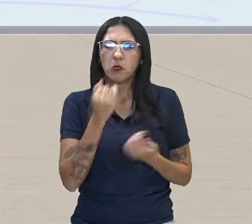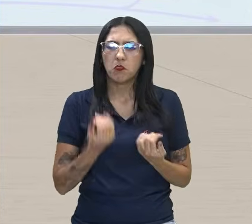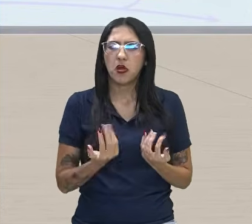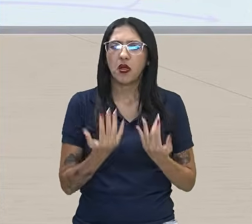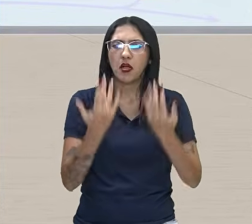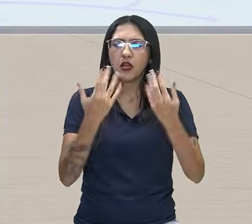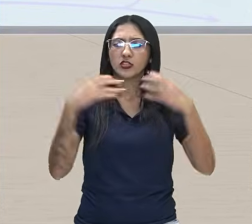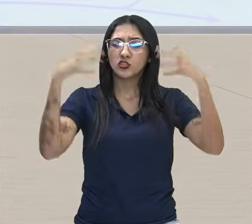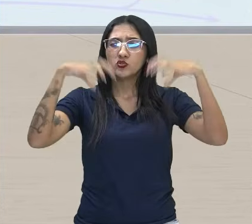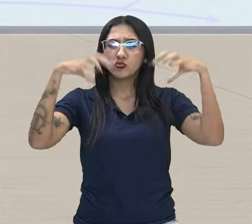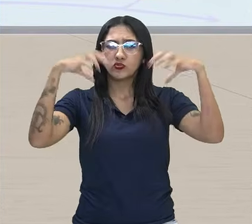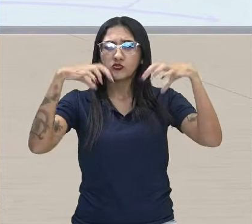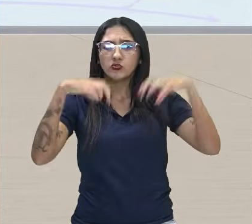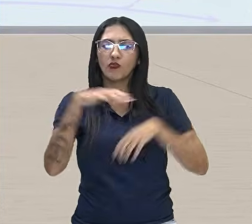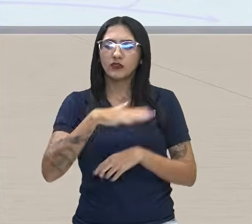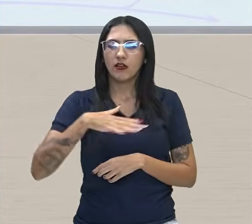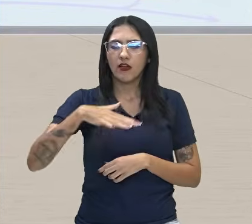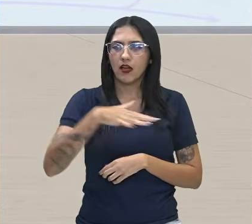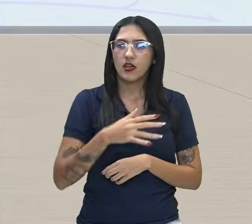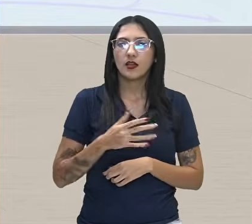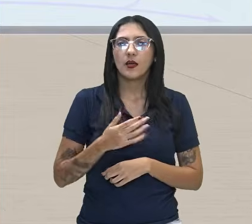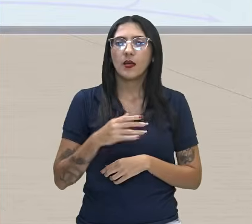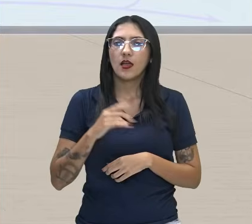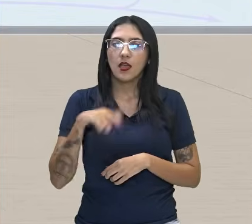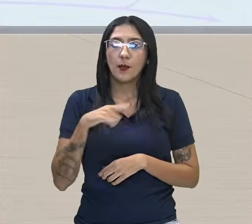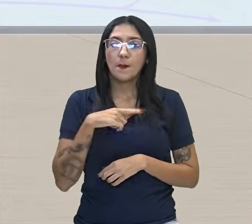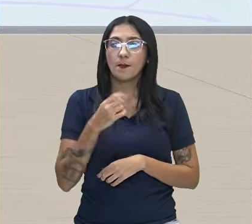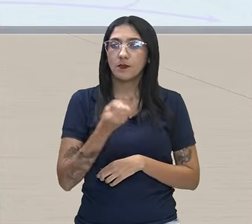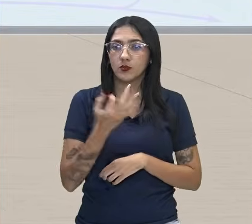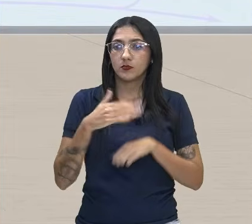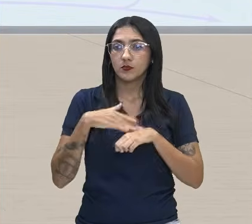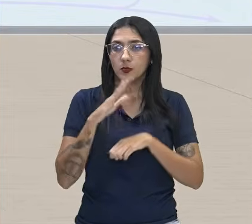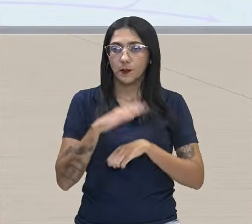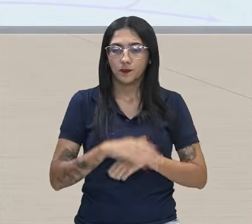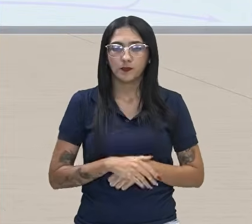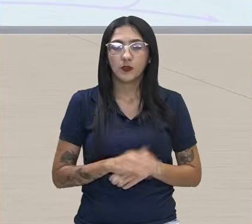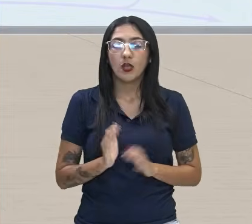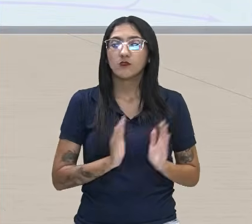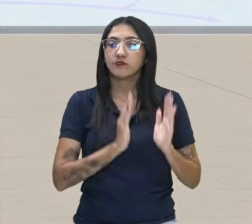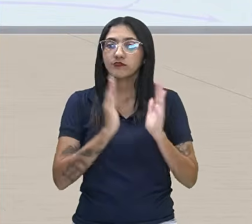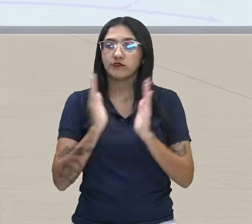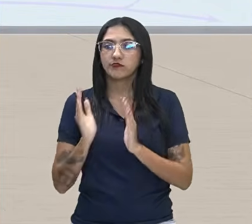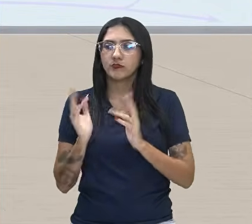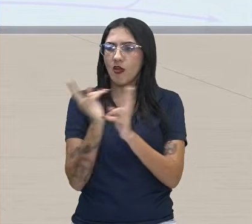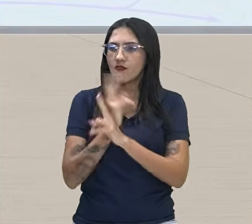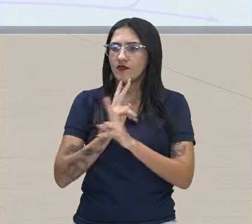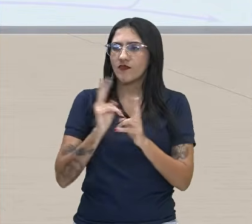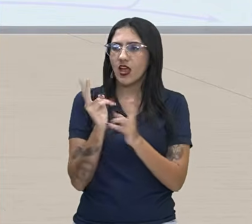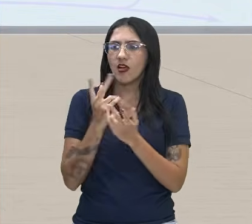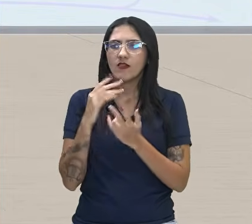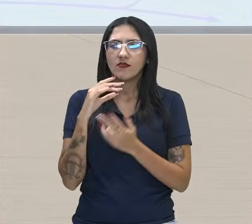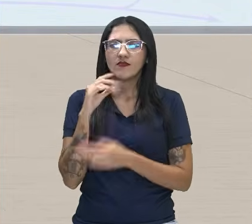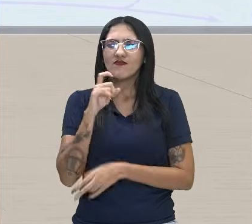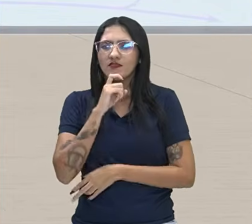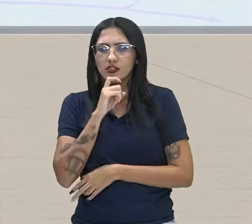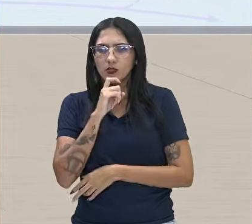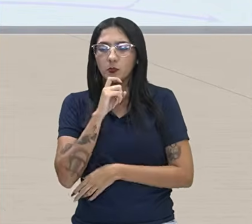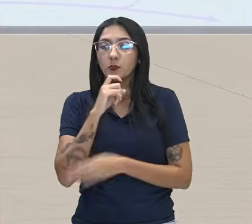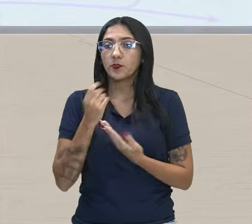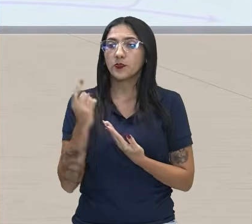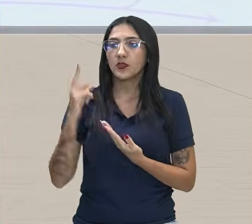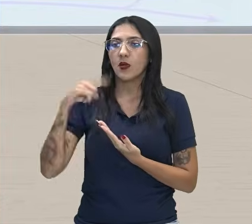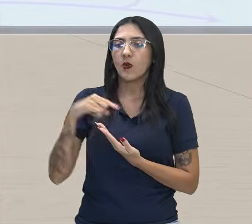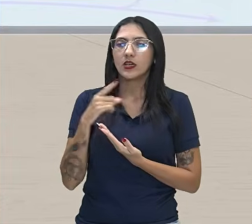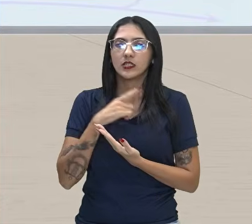o continente, tá? Diferente das massas de ar frias, olha só, que são correntes que